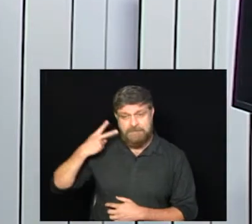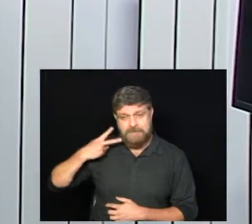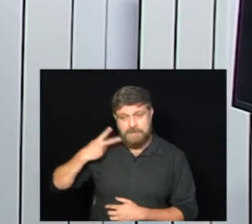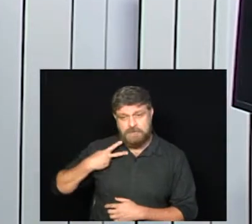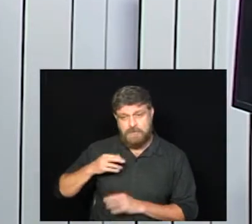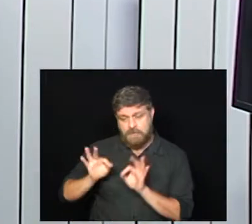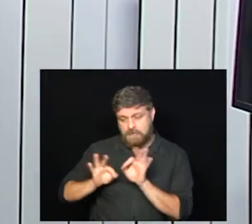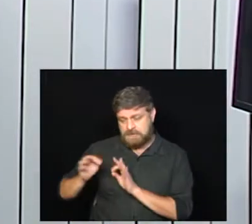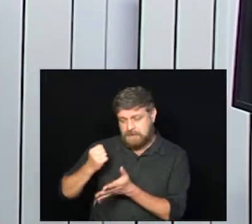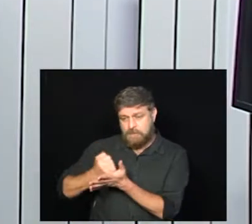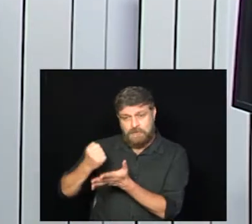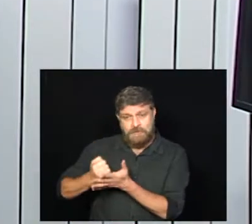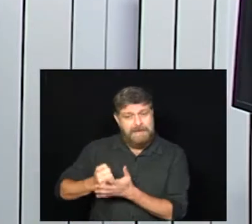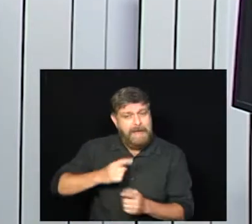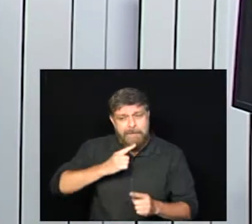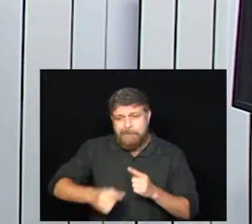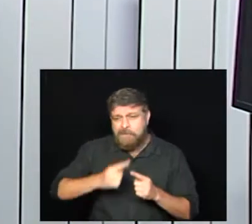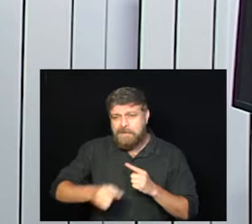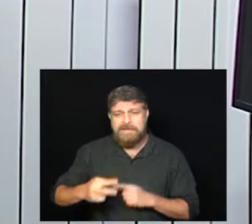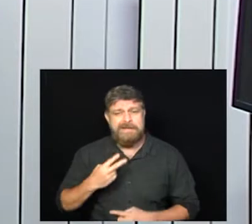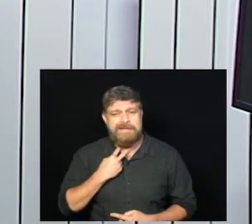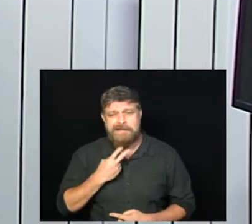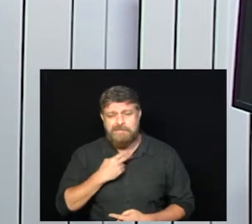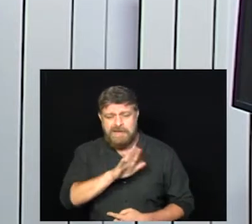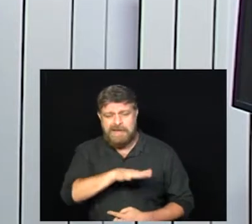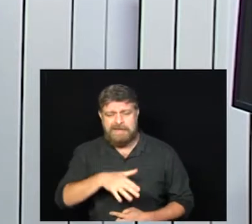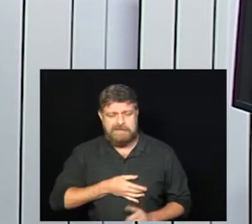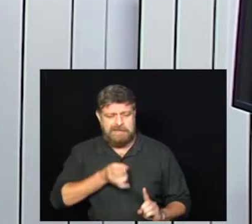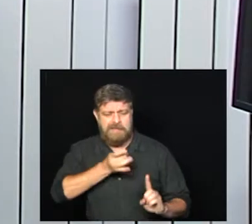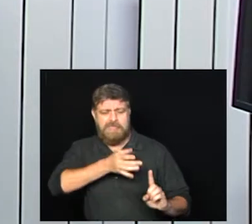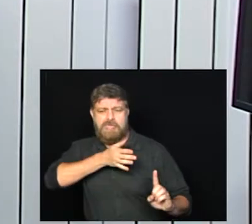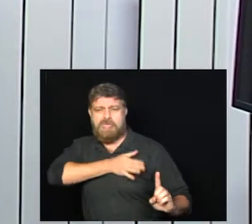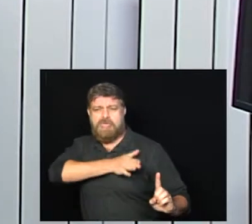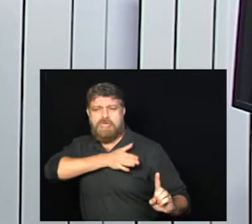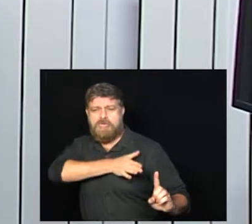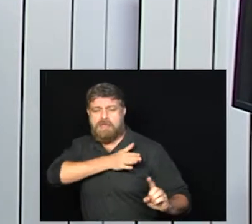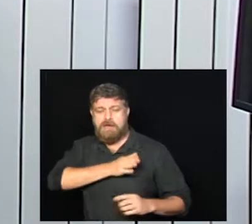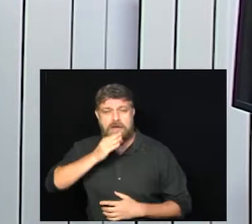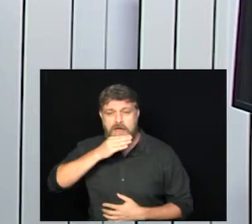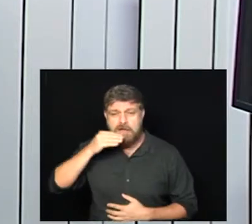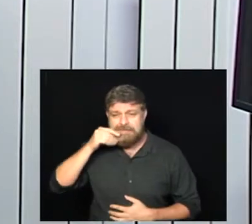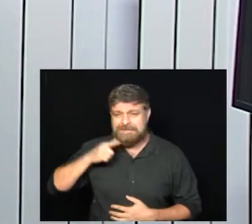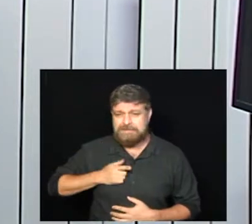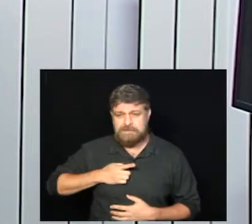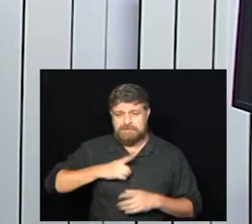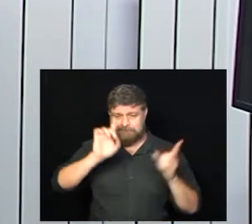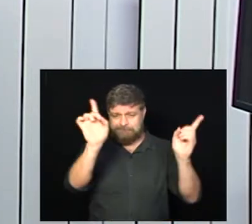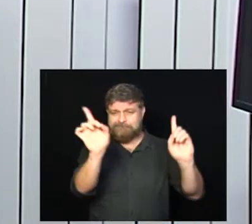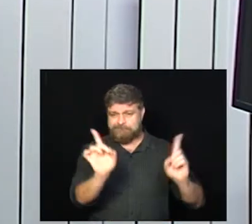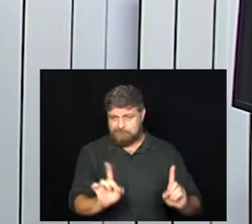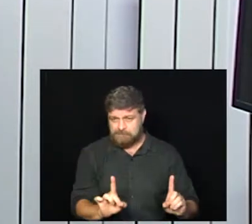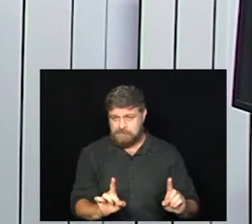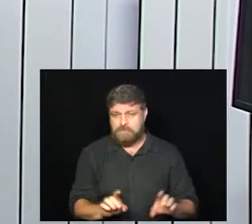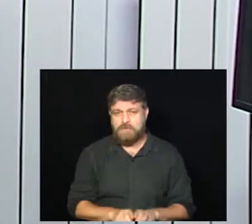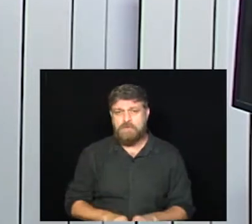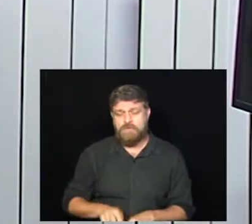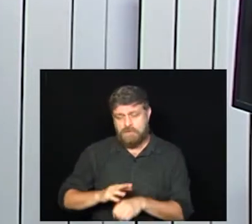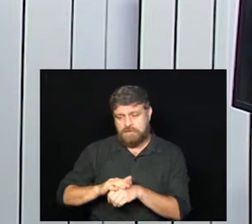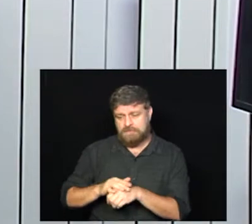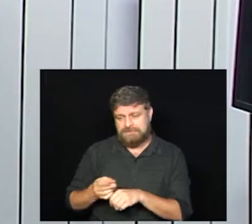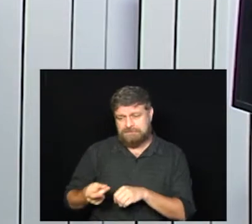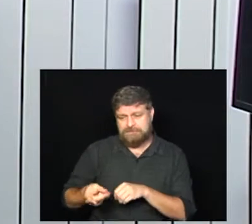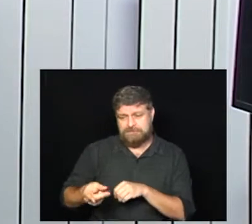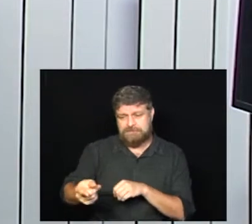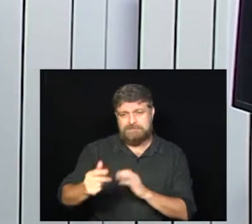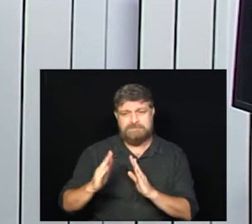que proíbe a discriminação à criança e ao adolescente com deficiência ou doença crônica